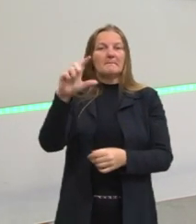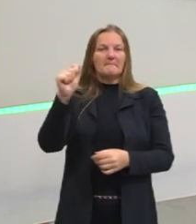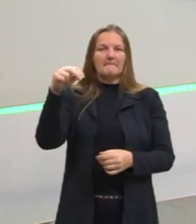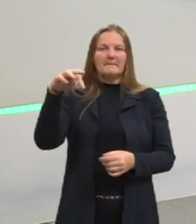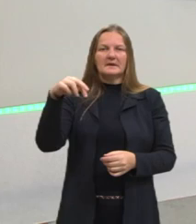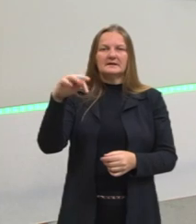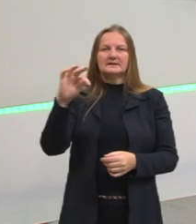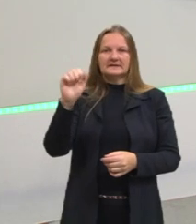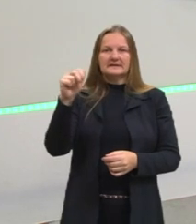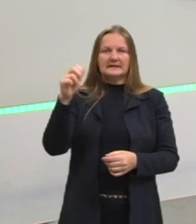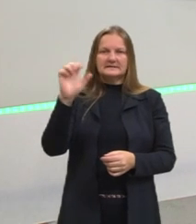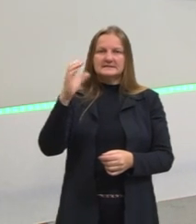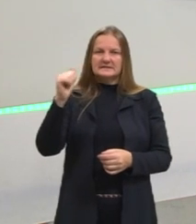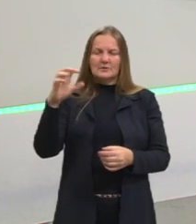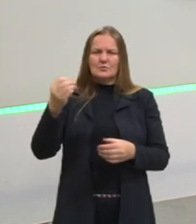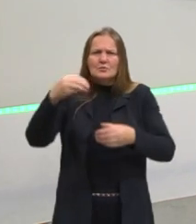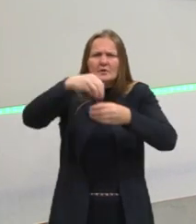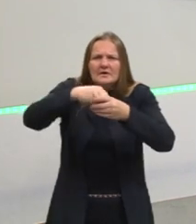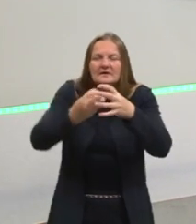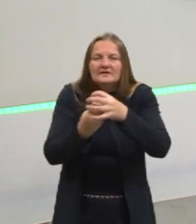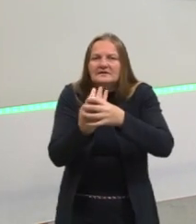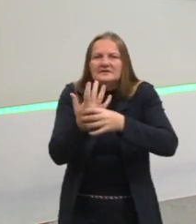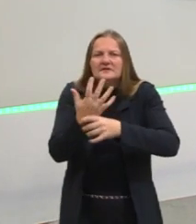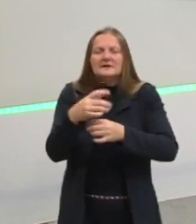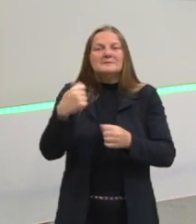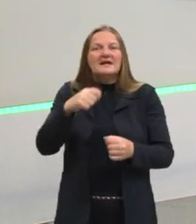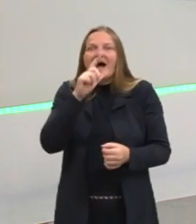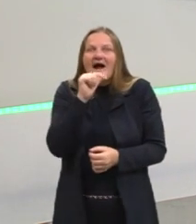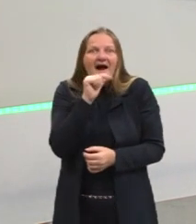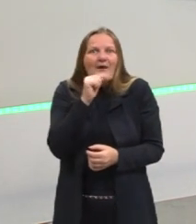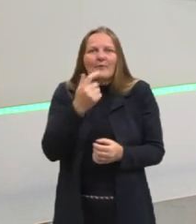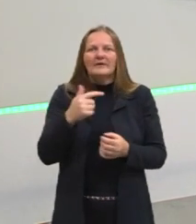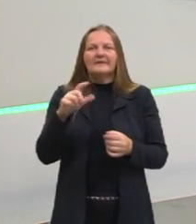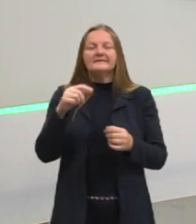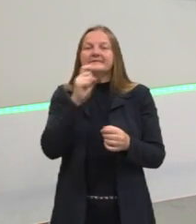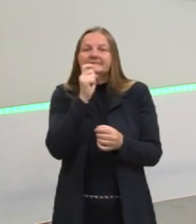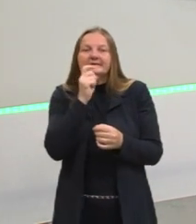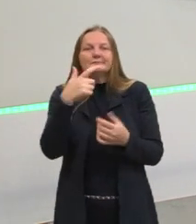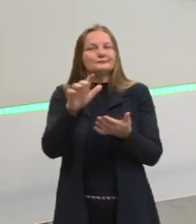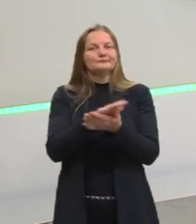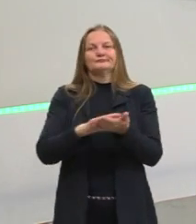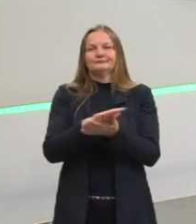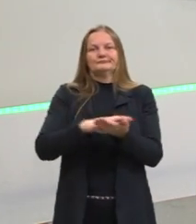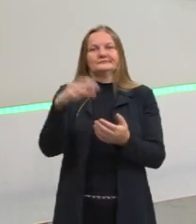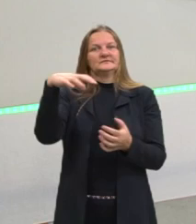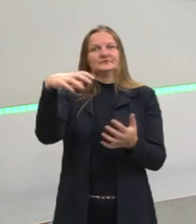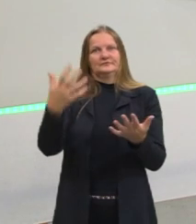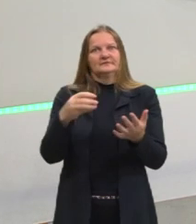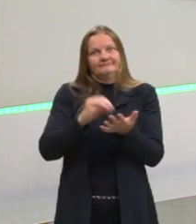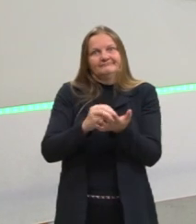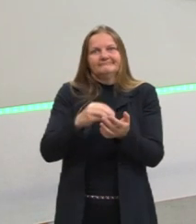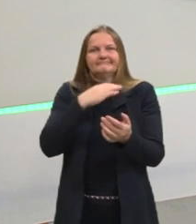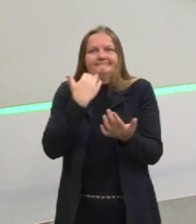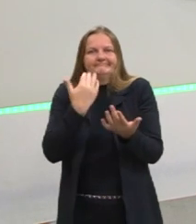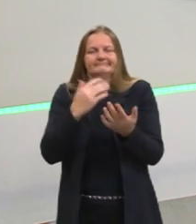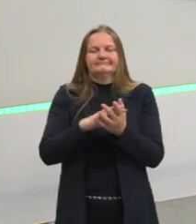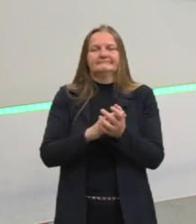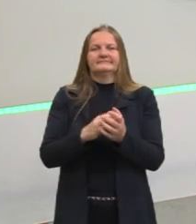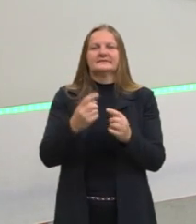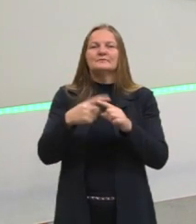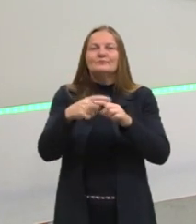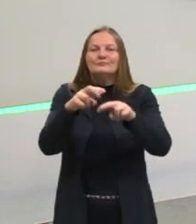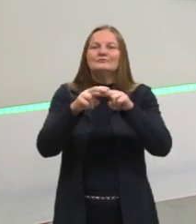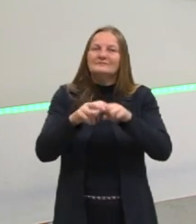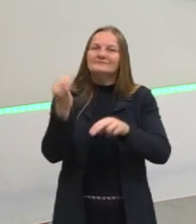uma uma planta que precisa de muita água justamente no inverno não dá né não tem como então